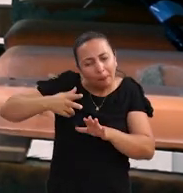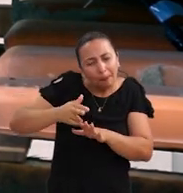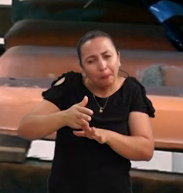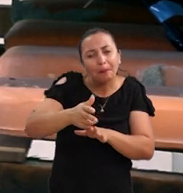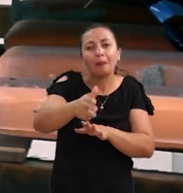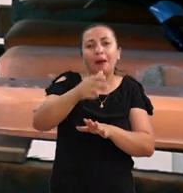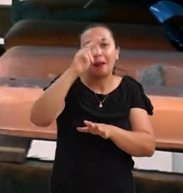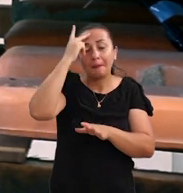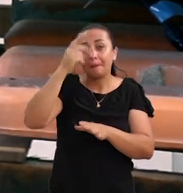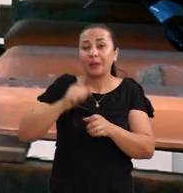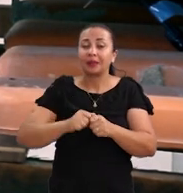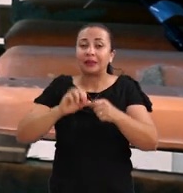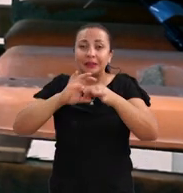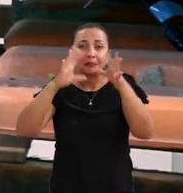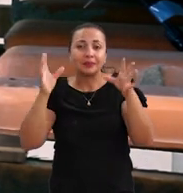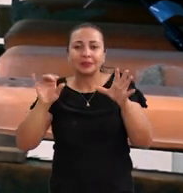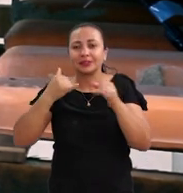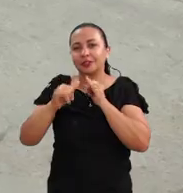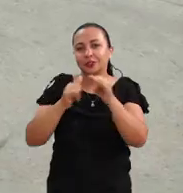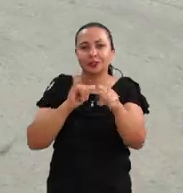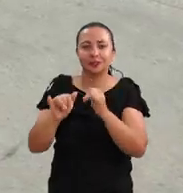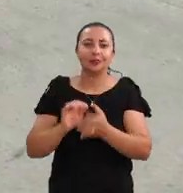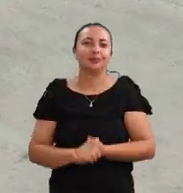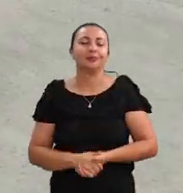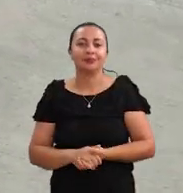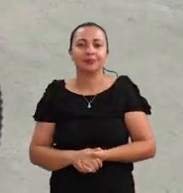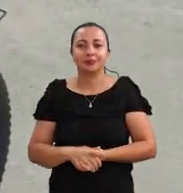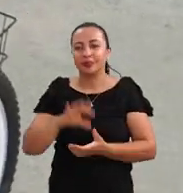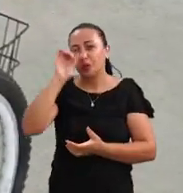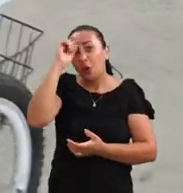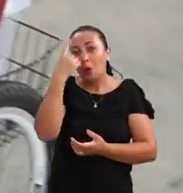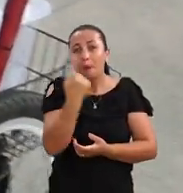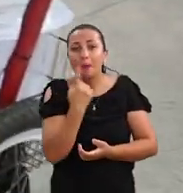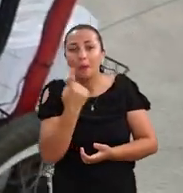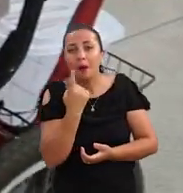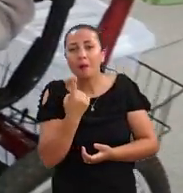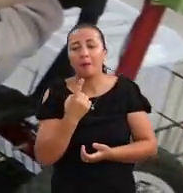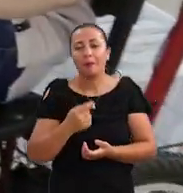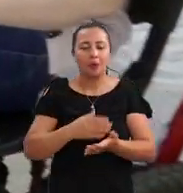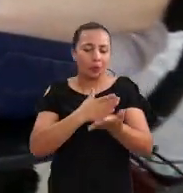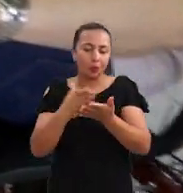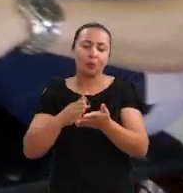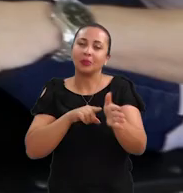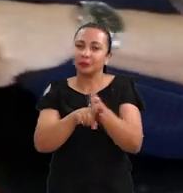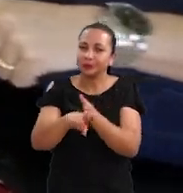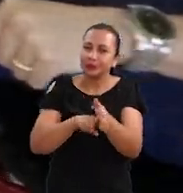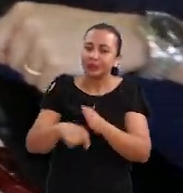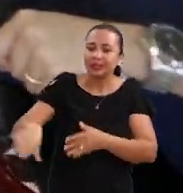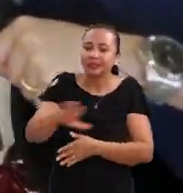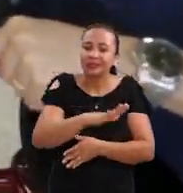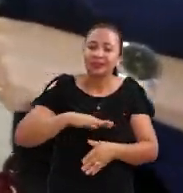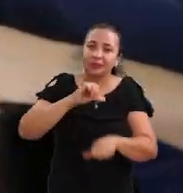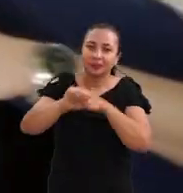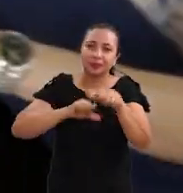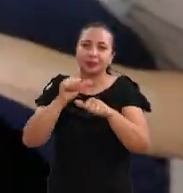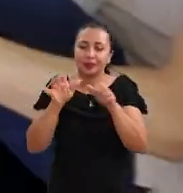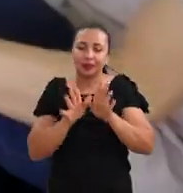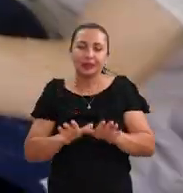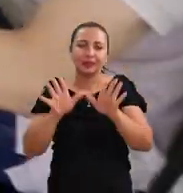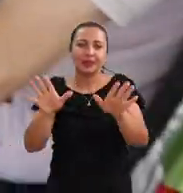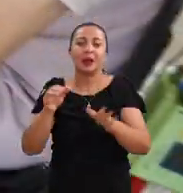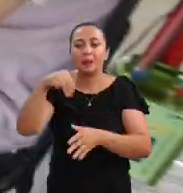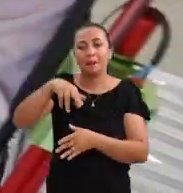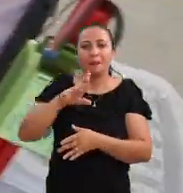uma velocidade máxima ali dos 40 km por hora. O protótipo é apenas uma das iniciativas de pesquisa nessa área desenvolvidas